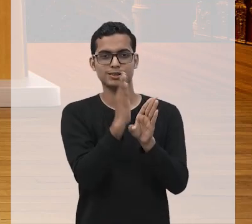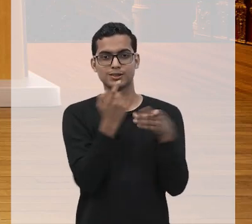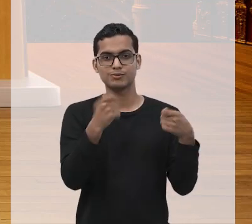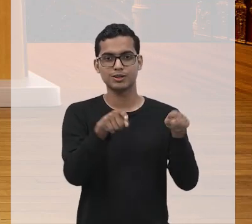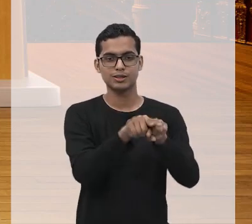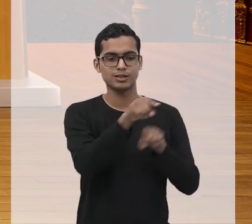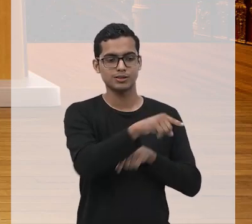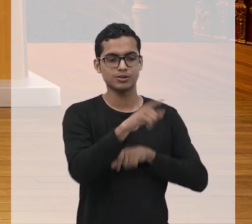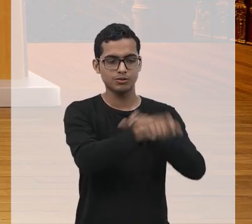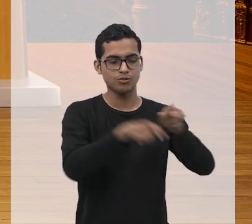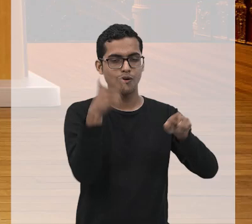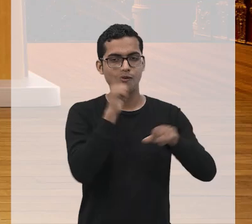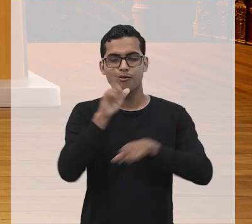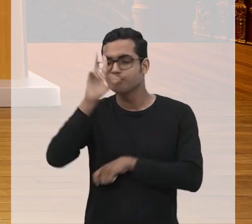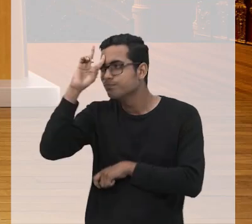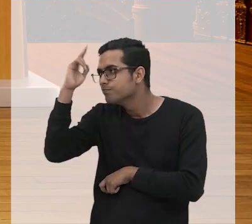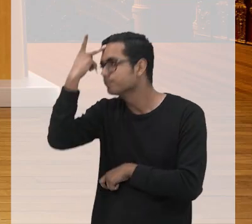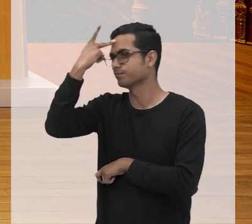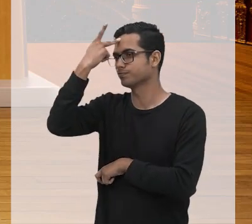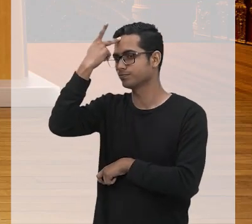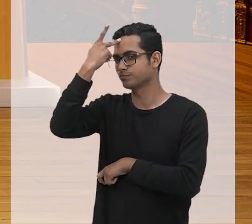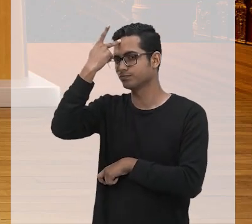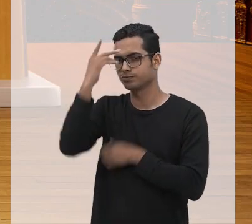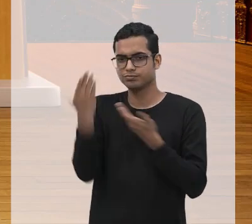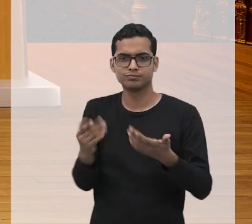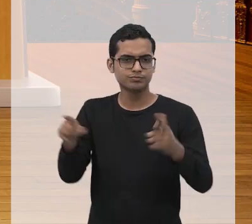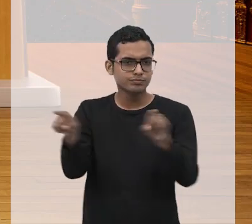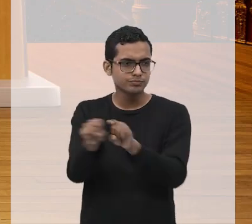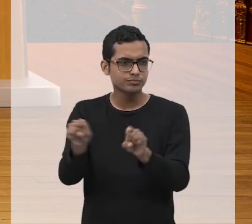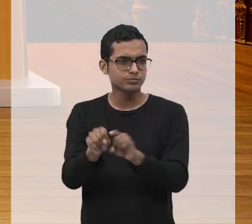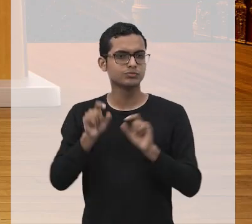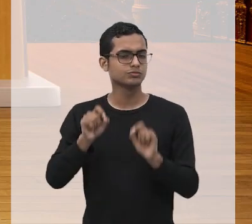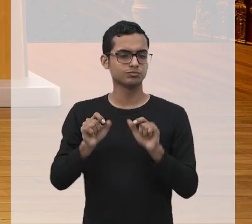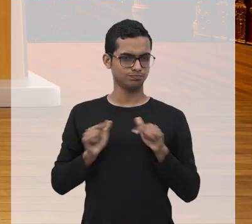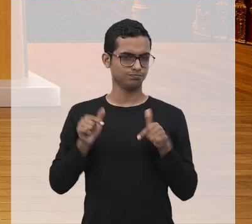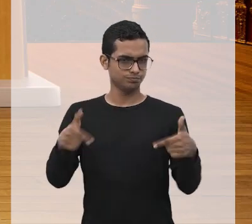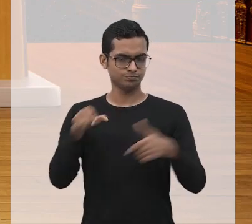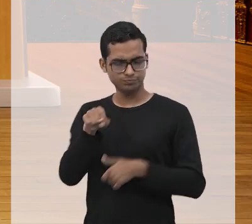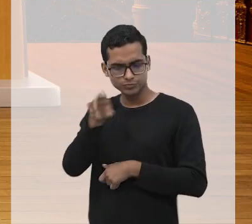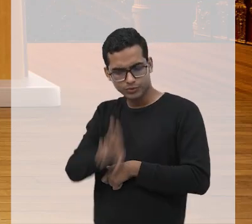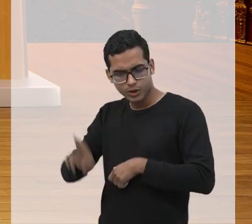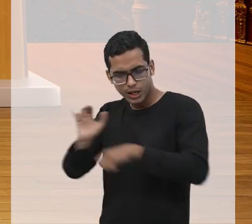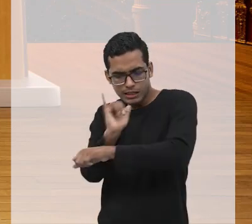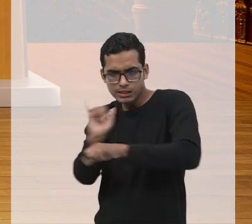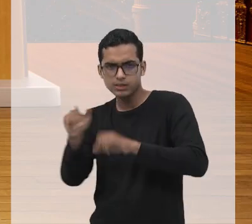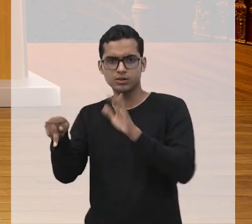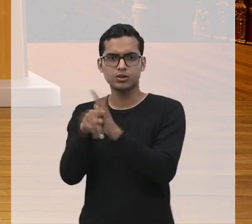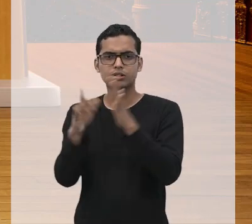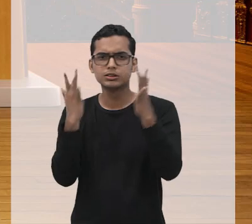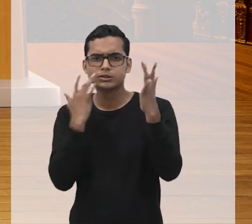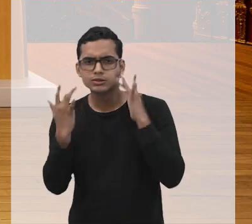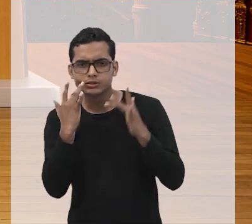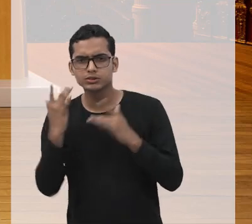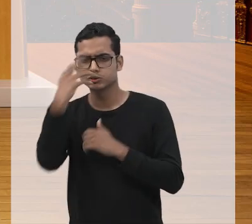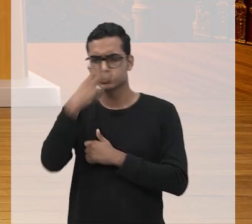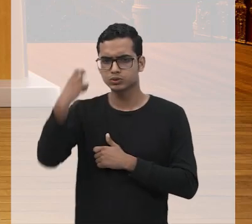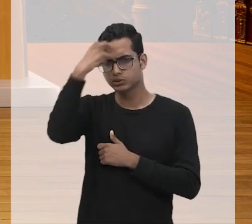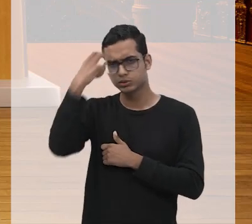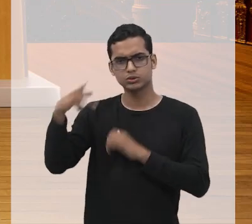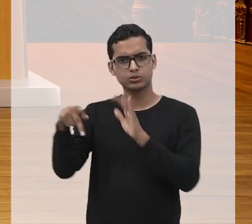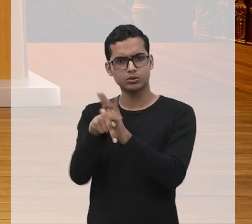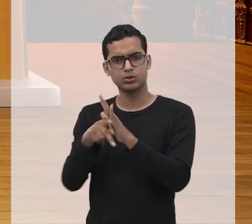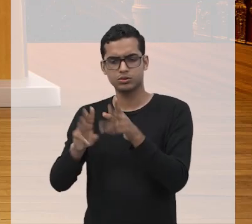em solo brasileiro. Então, o que eles fizeram? Quando eles utilizaram elementos dessa cultura